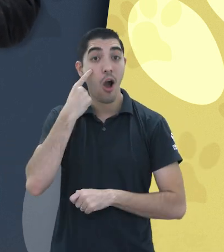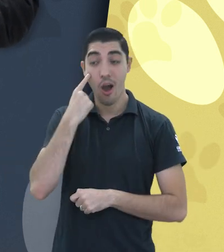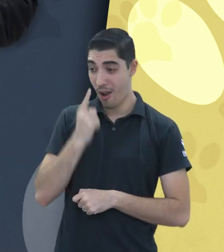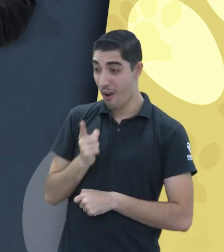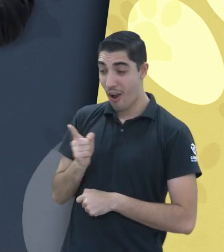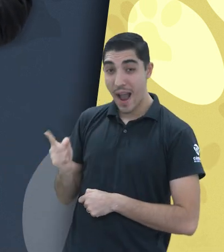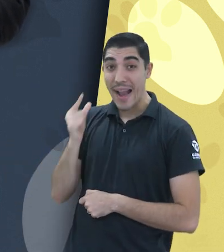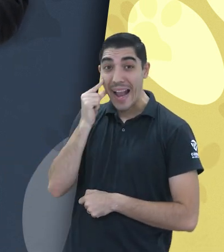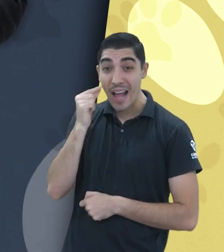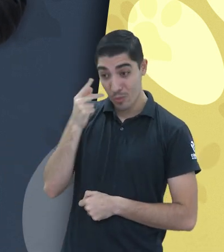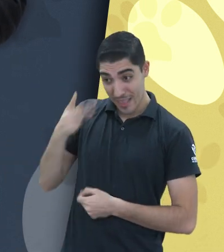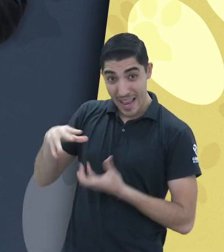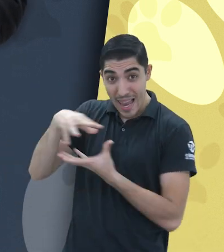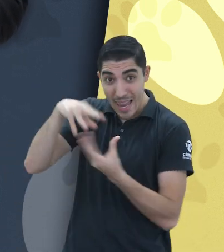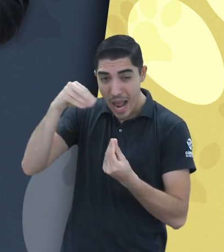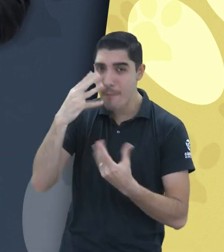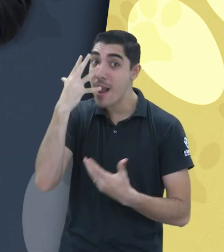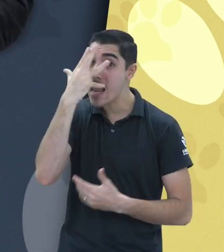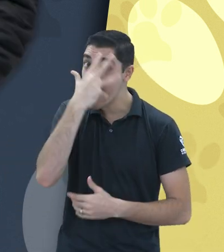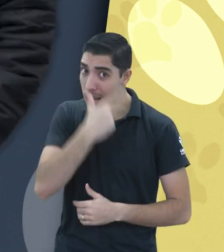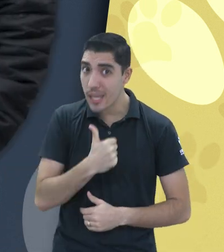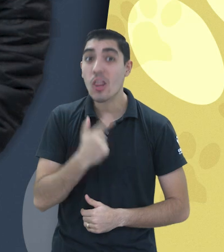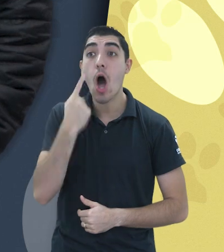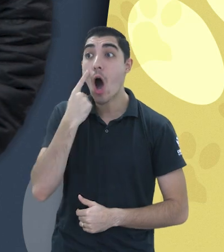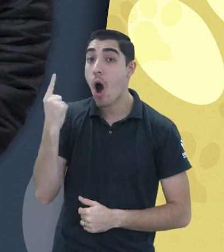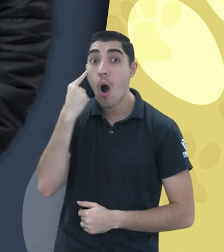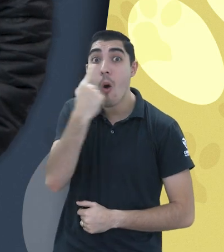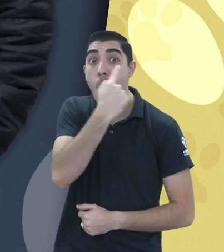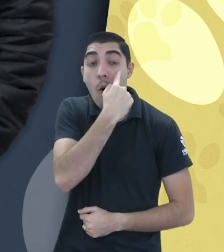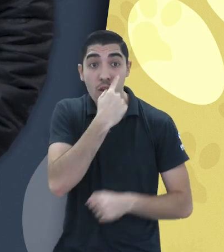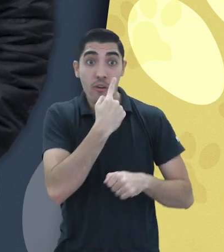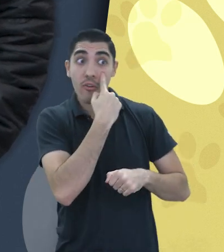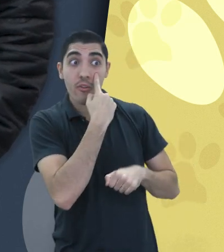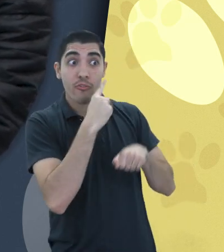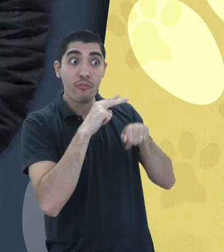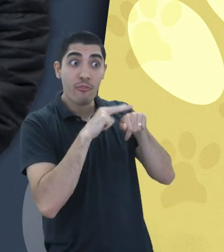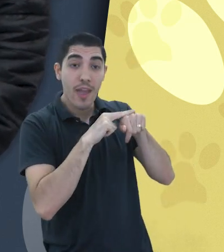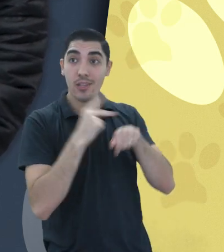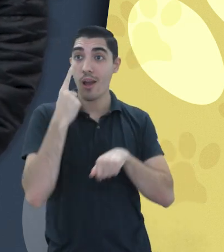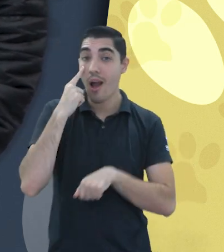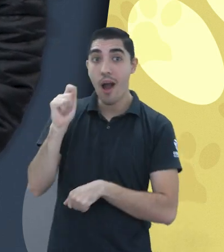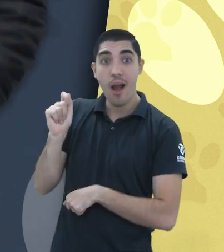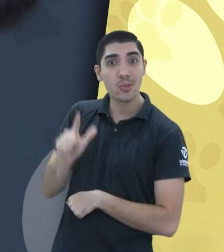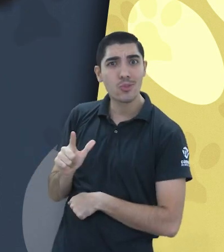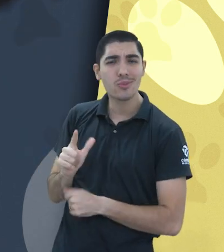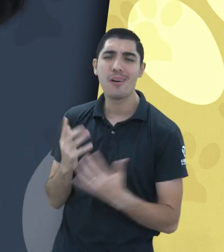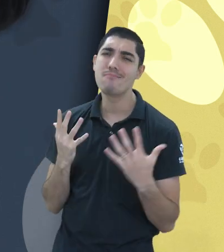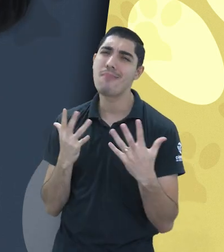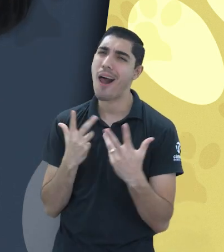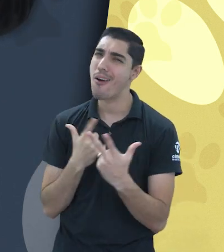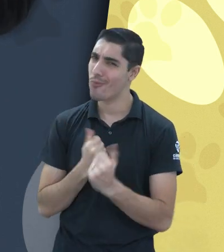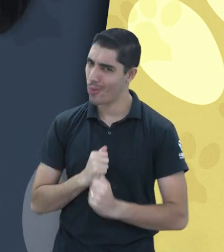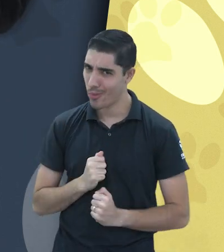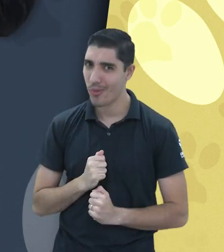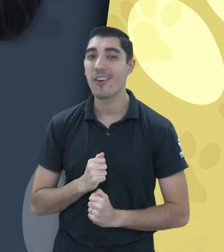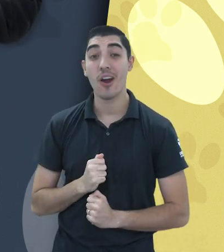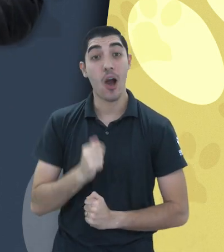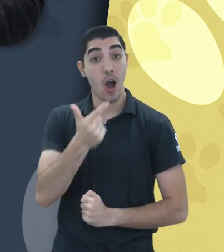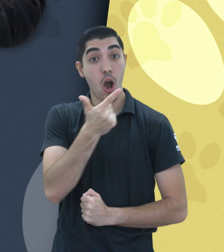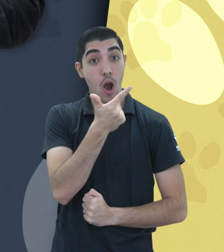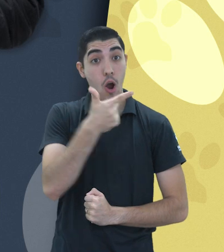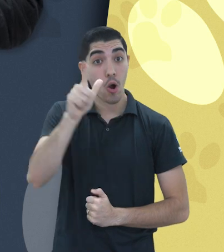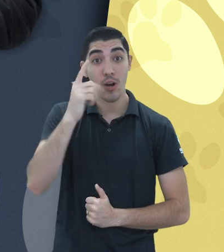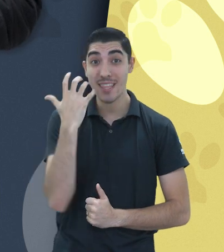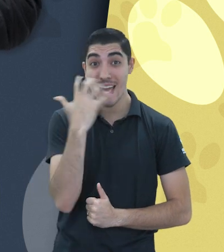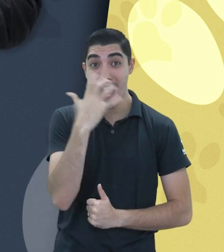aqui deve ser linda e cheia de cores, hein? Um olho verde e o outro azul, maravilhoso. Agora, no caso